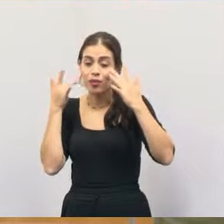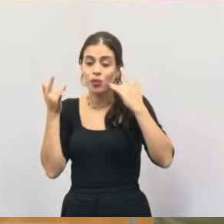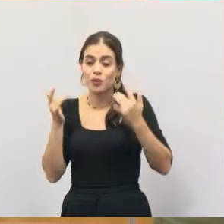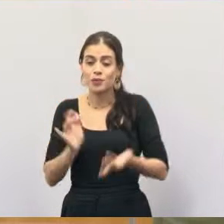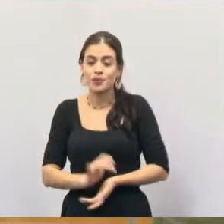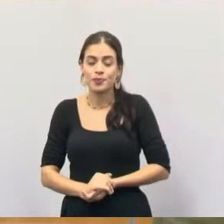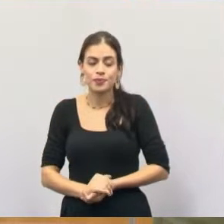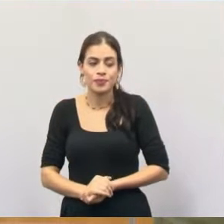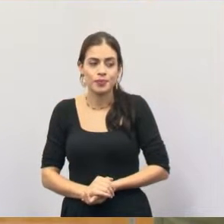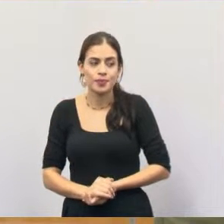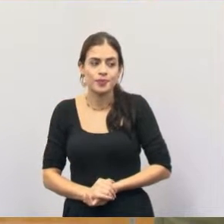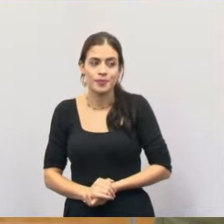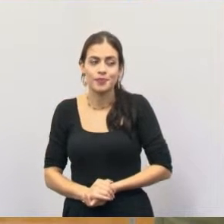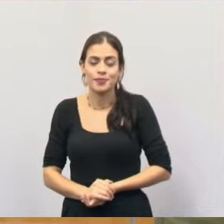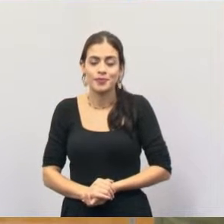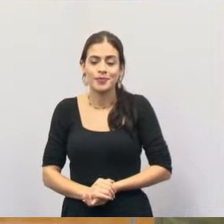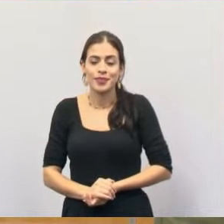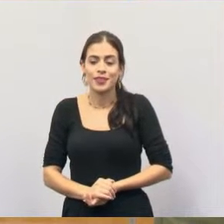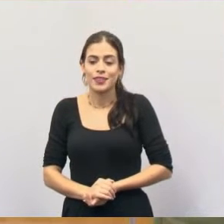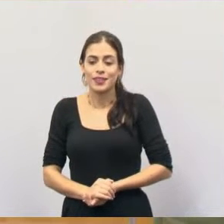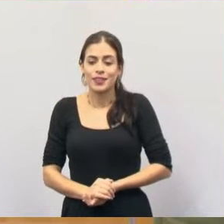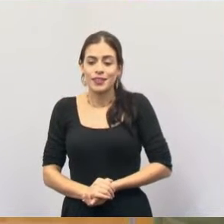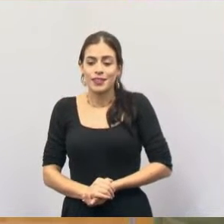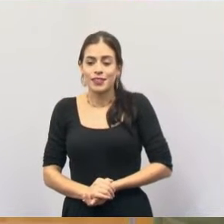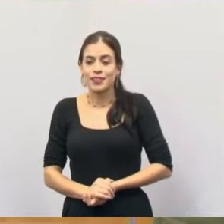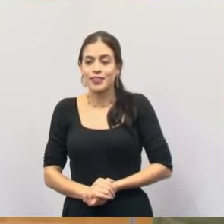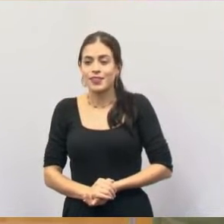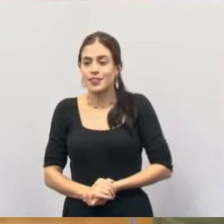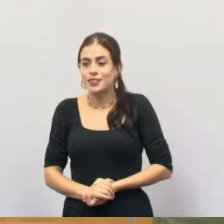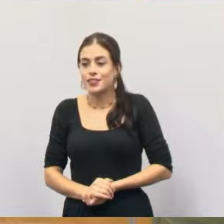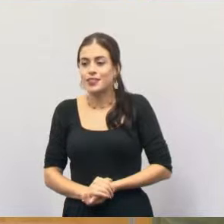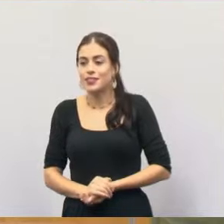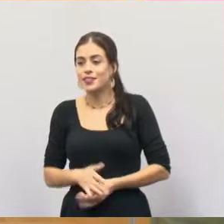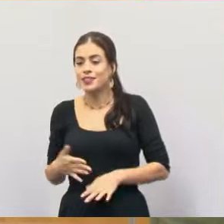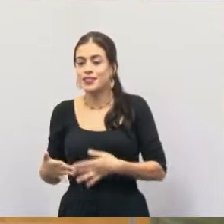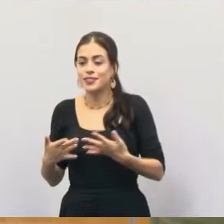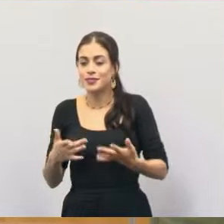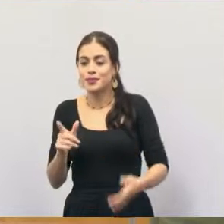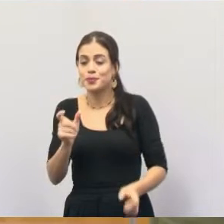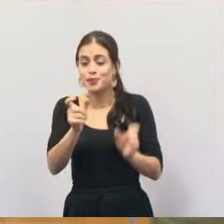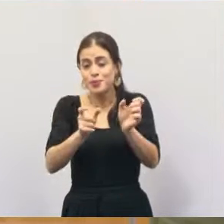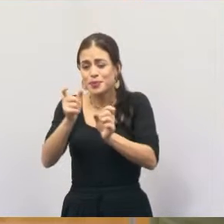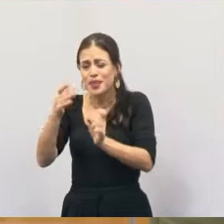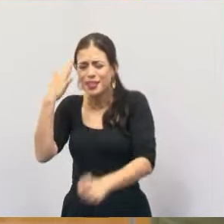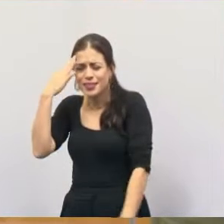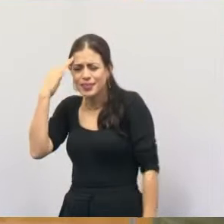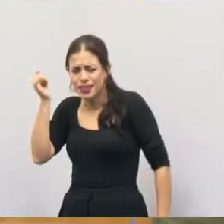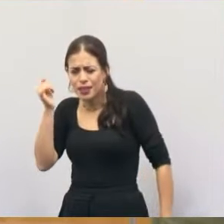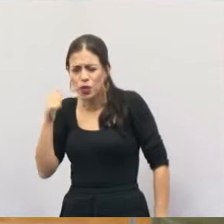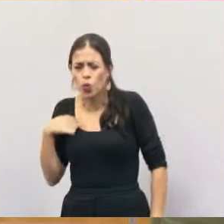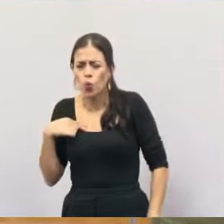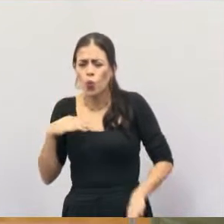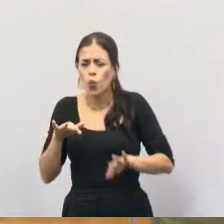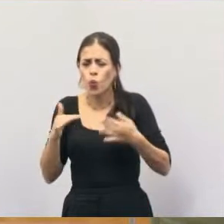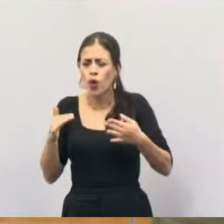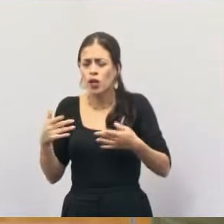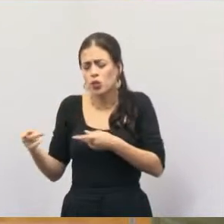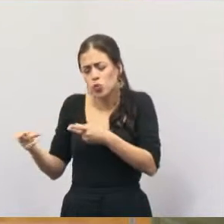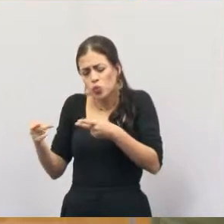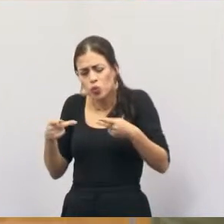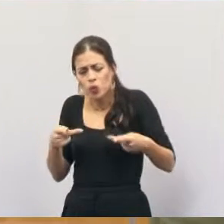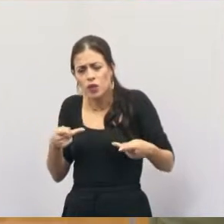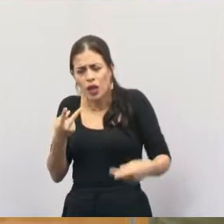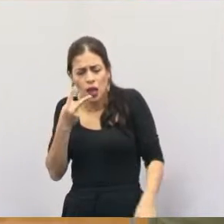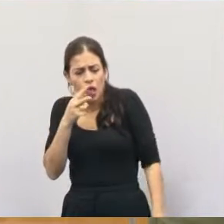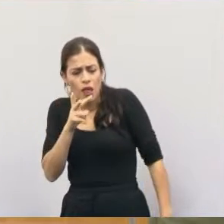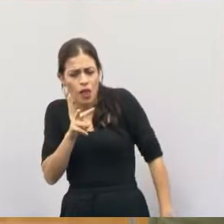coisa que poucas pessoas sabem é que, quando eu fui convidado para ver o meu primeiro